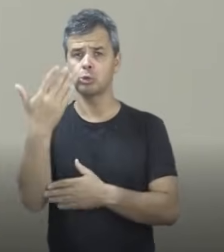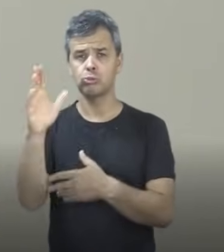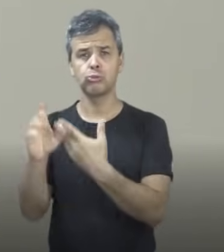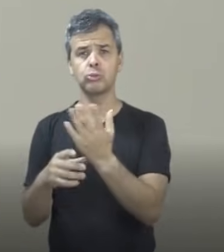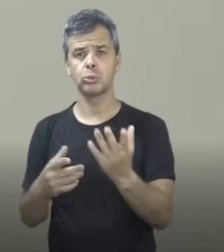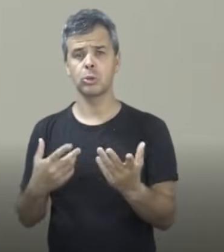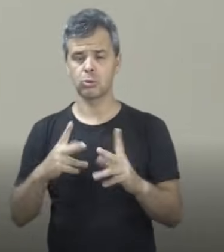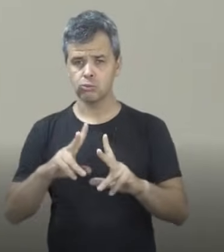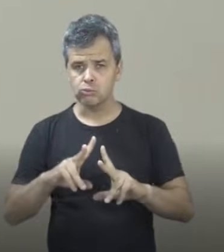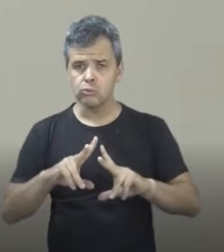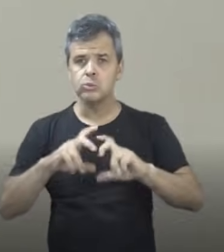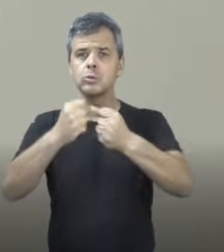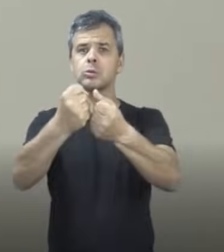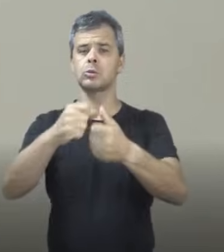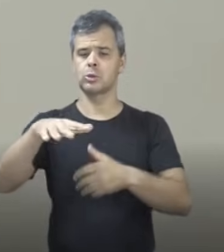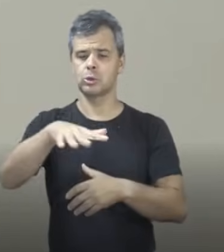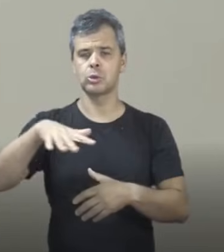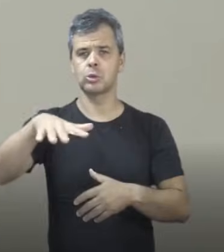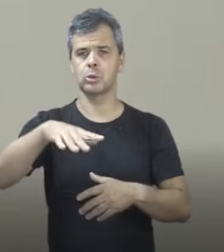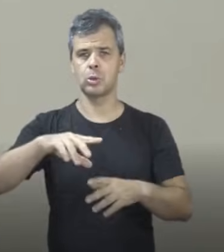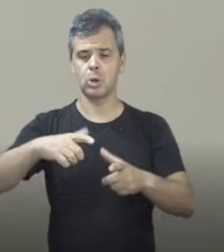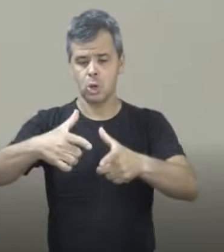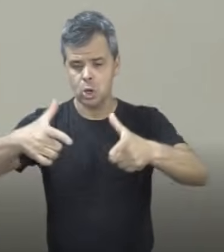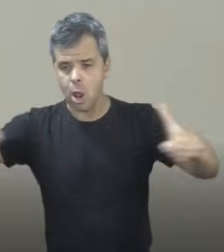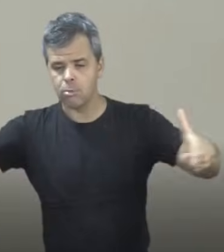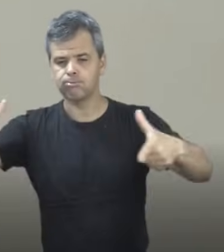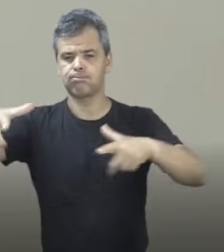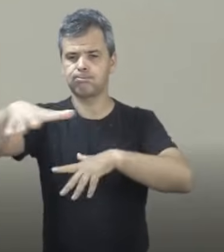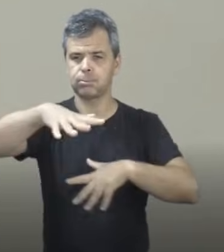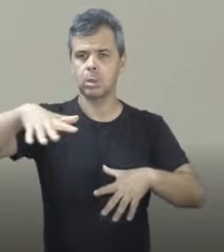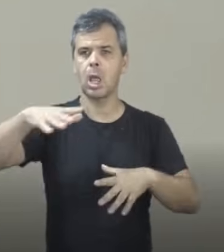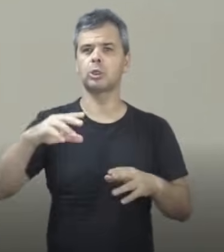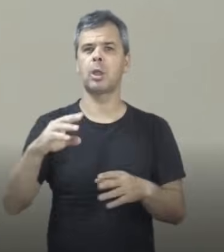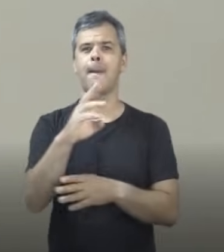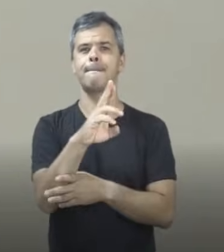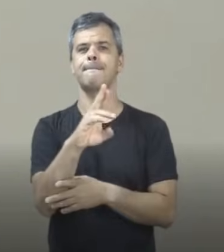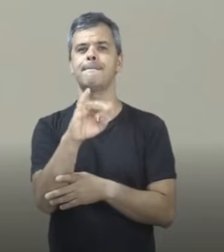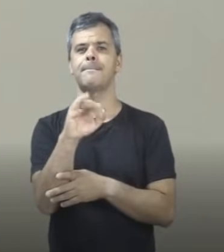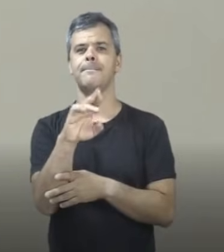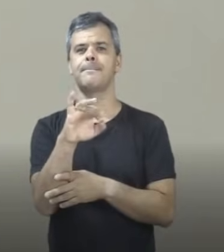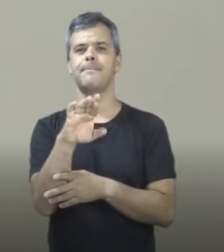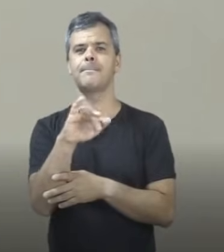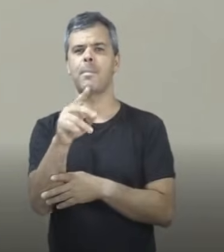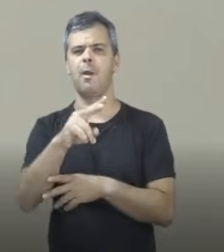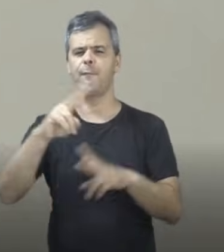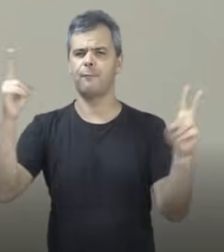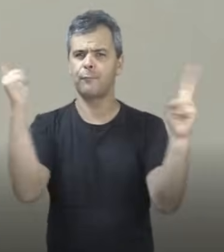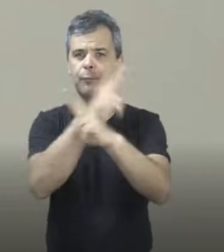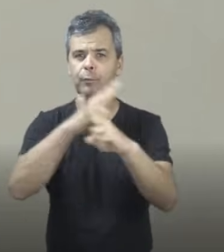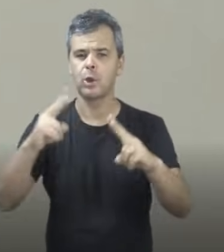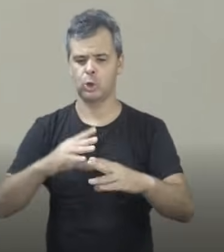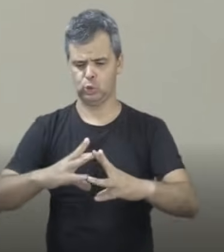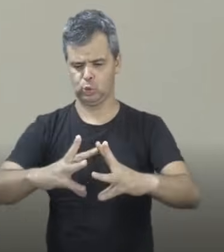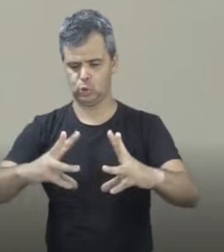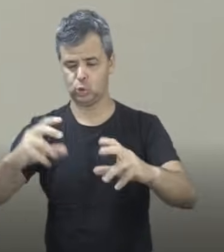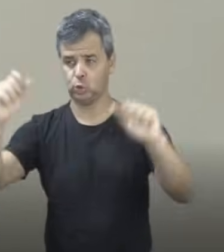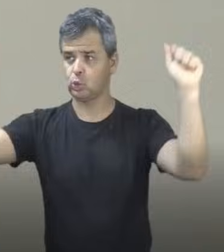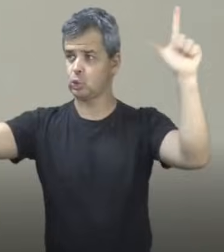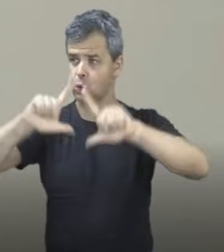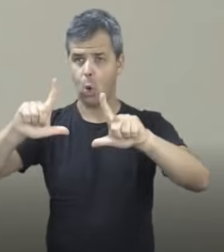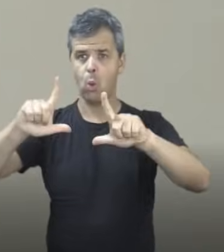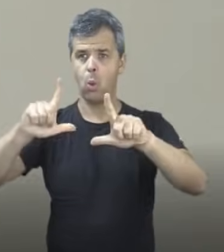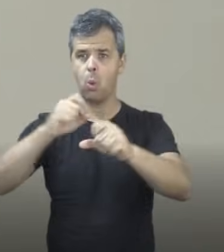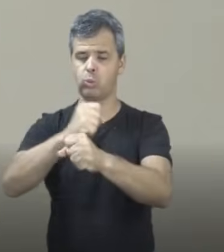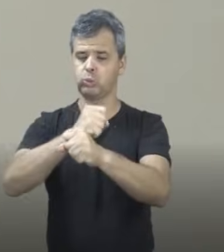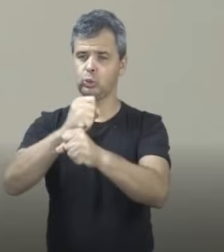de potencialidade de área de extensão territorial, de biodiversidade, de vento, de sol o ano inteiro, enfim,